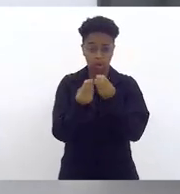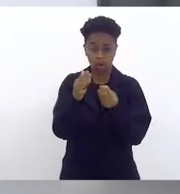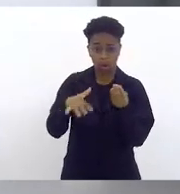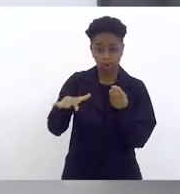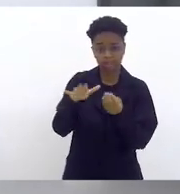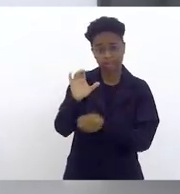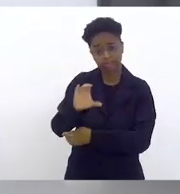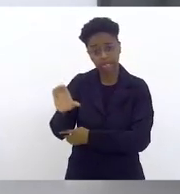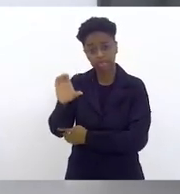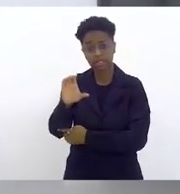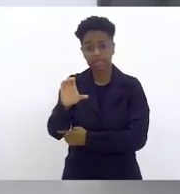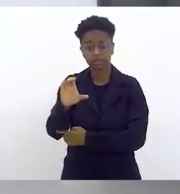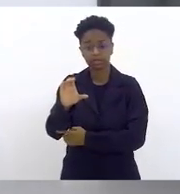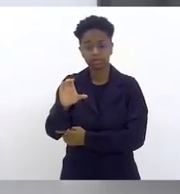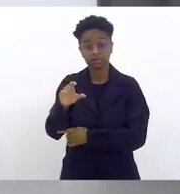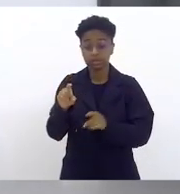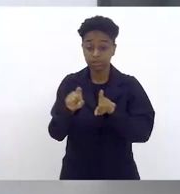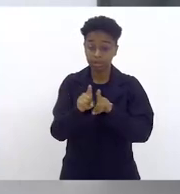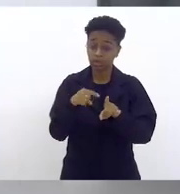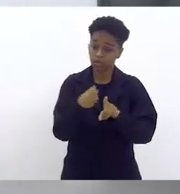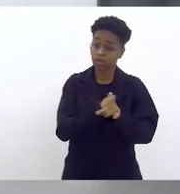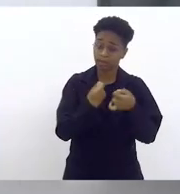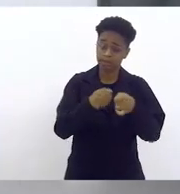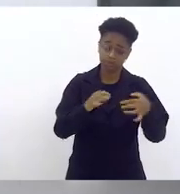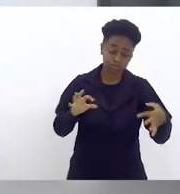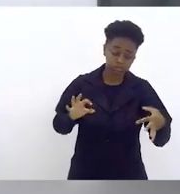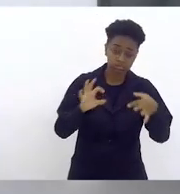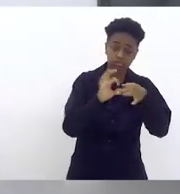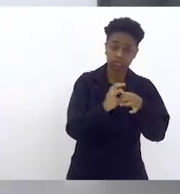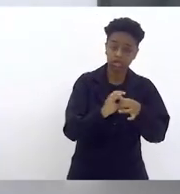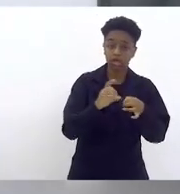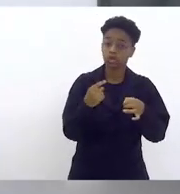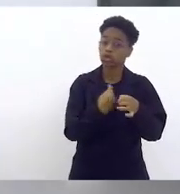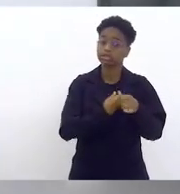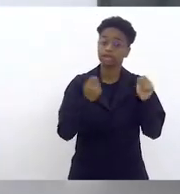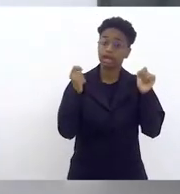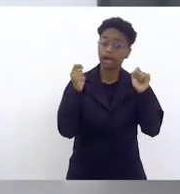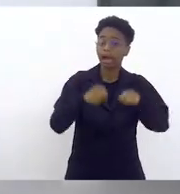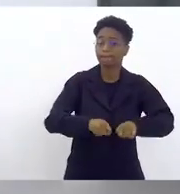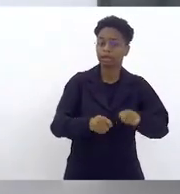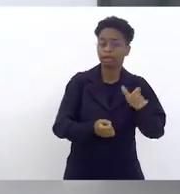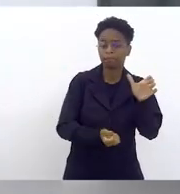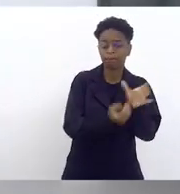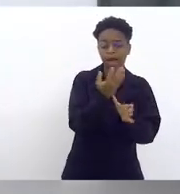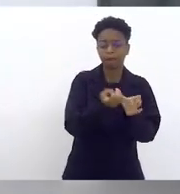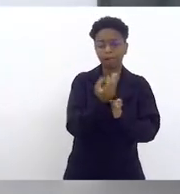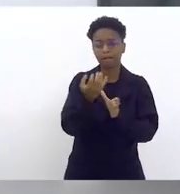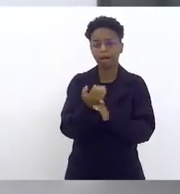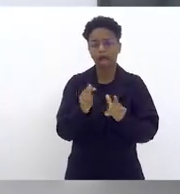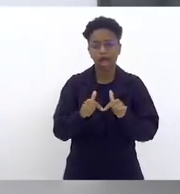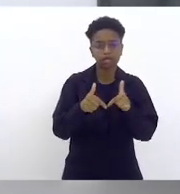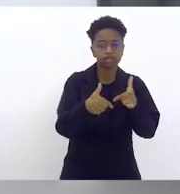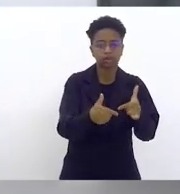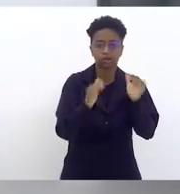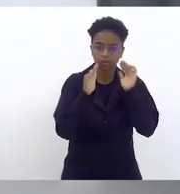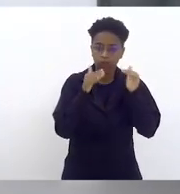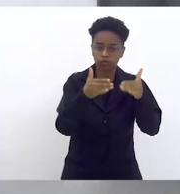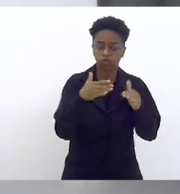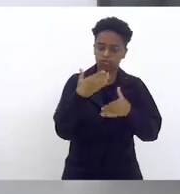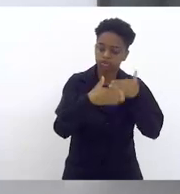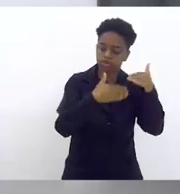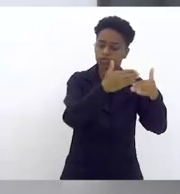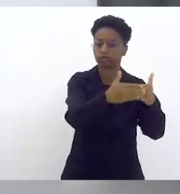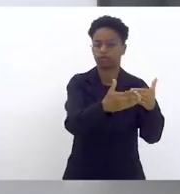e do outro lado a gente tem que unir isso a nossa capacidade de produzir ações voltadas ao desenvolvimento